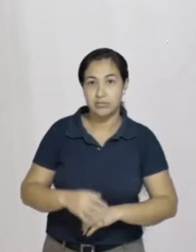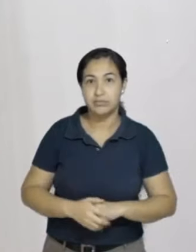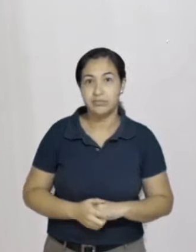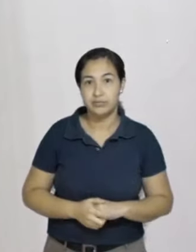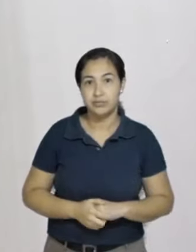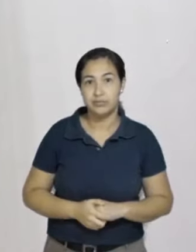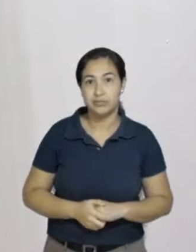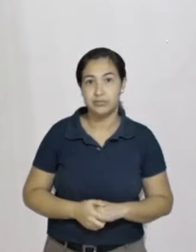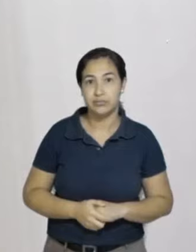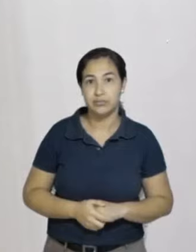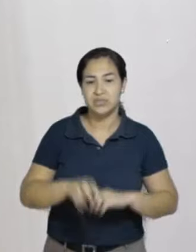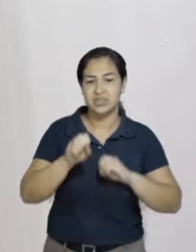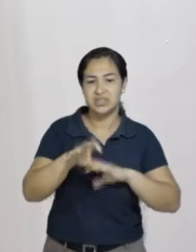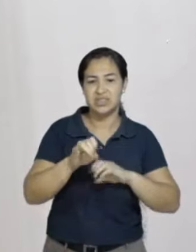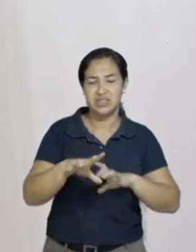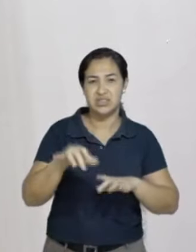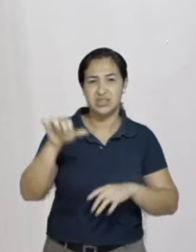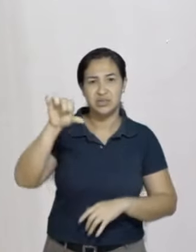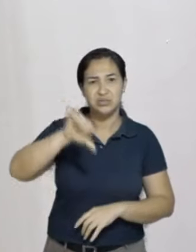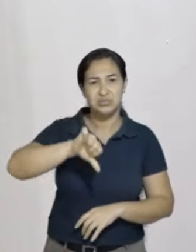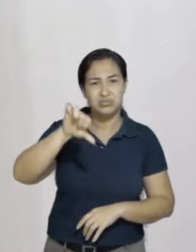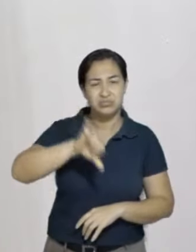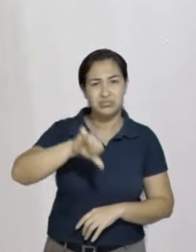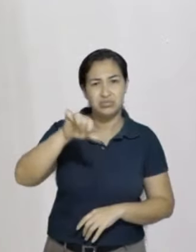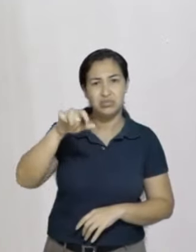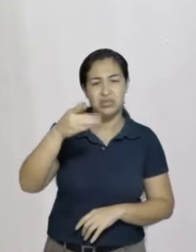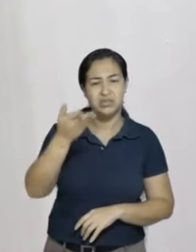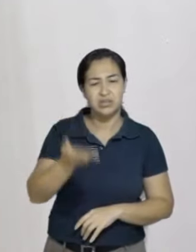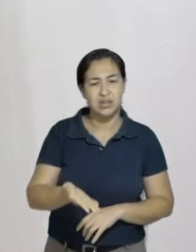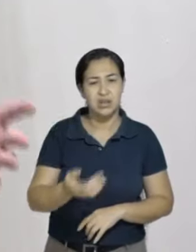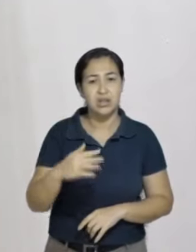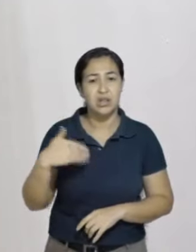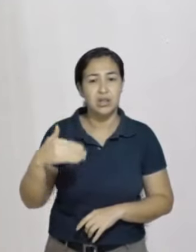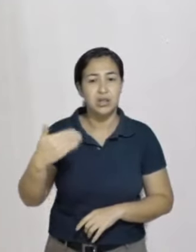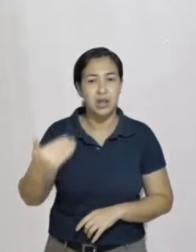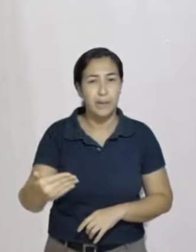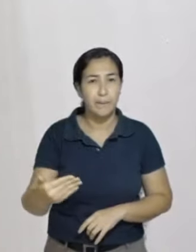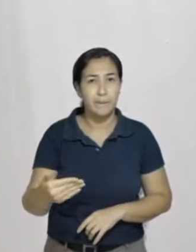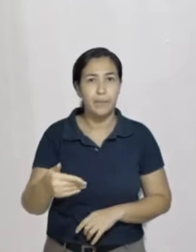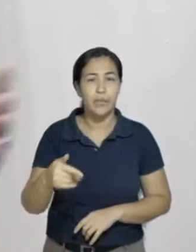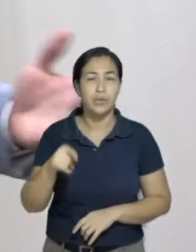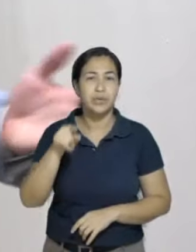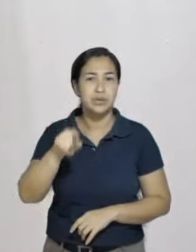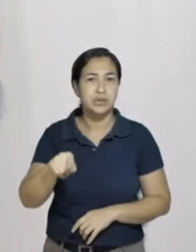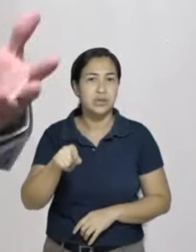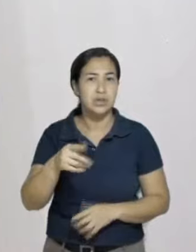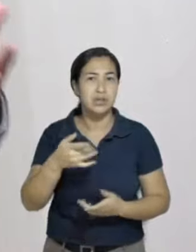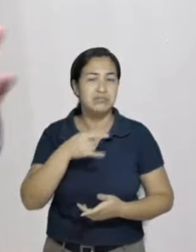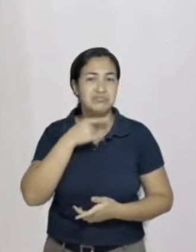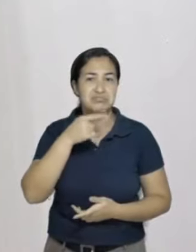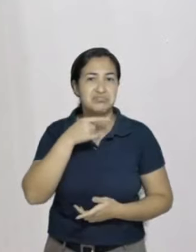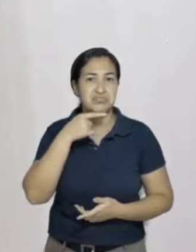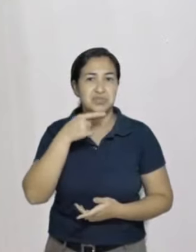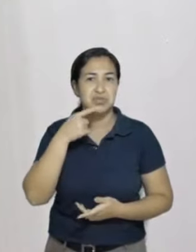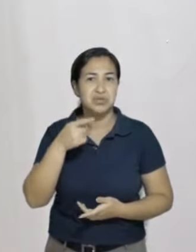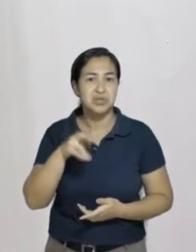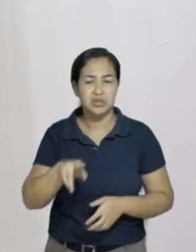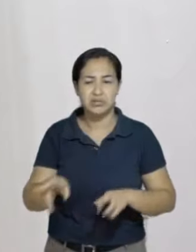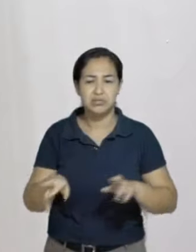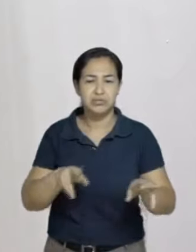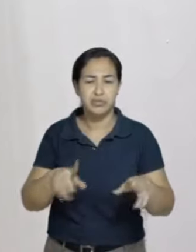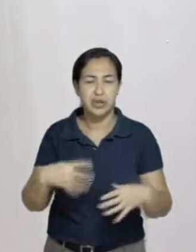titica a cabeça de aluno que depois com a sua imaturidade ele não consegue discernir os sentimentos